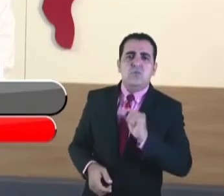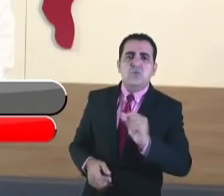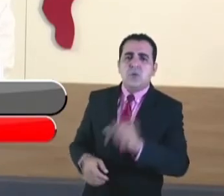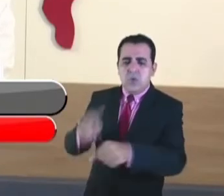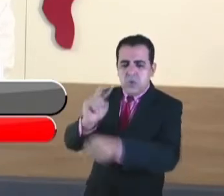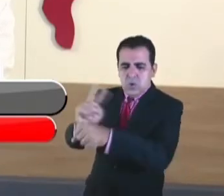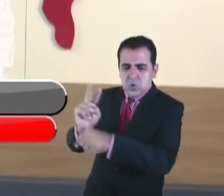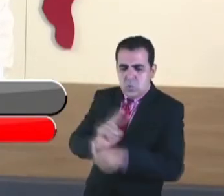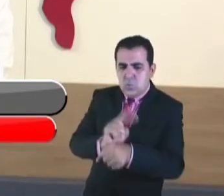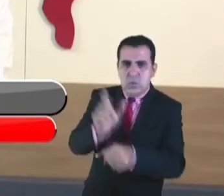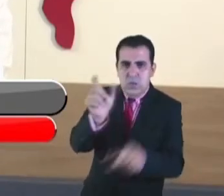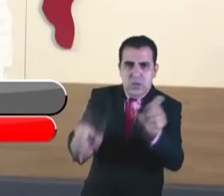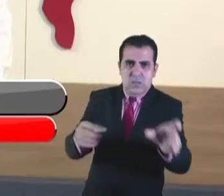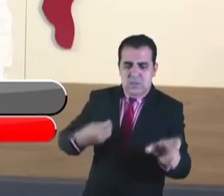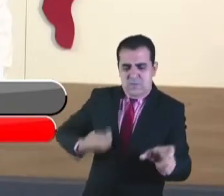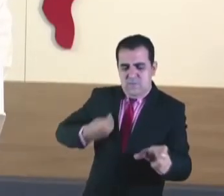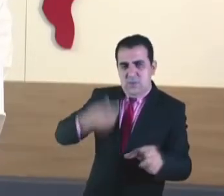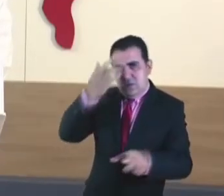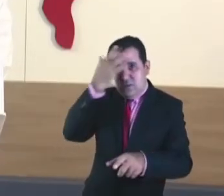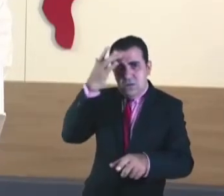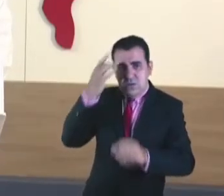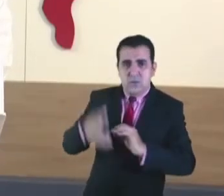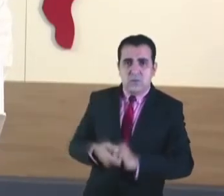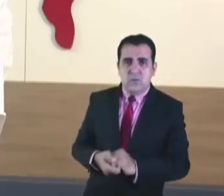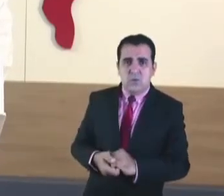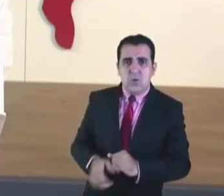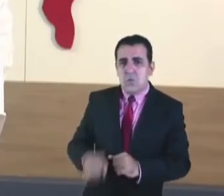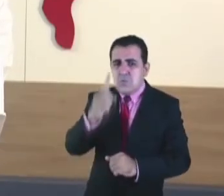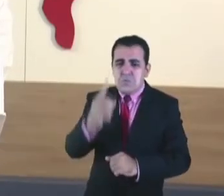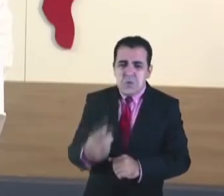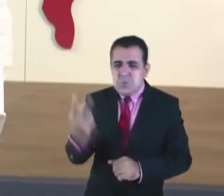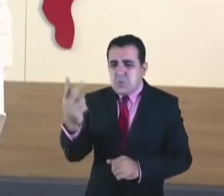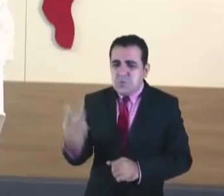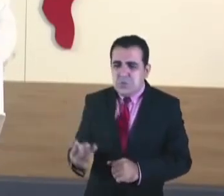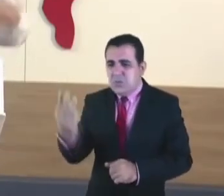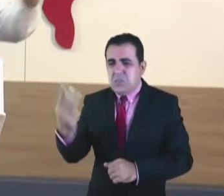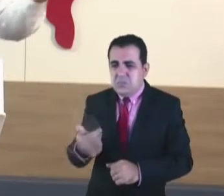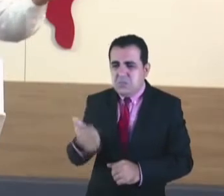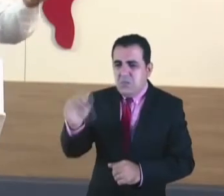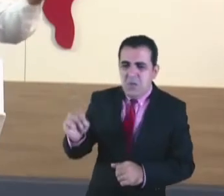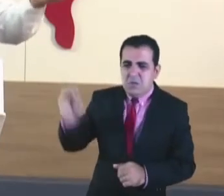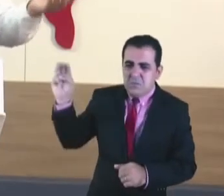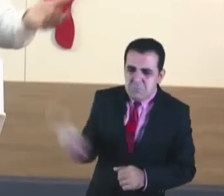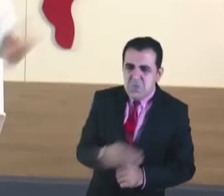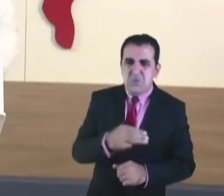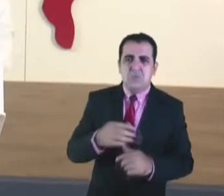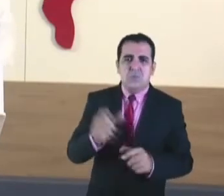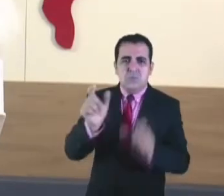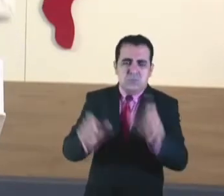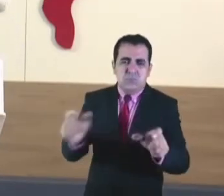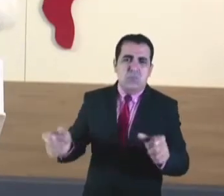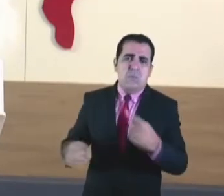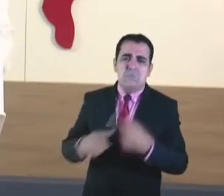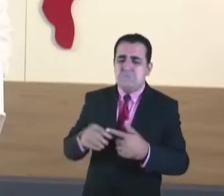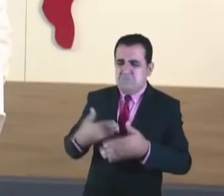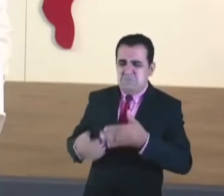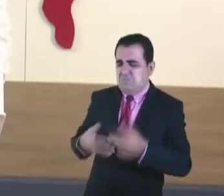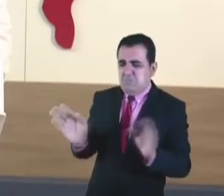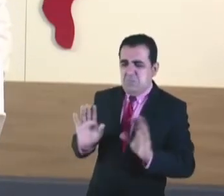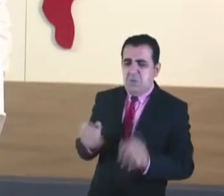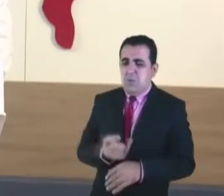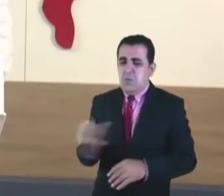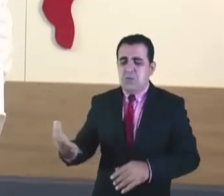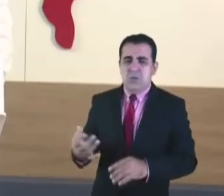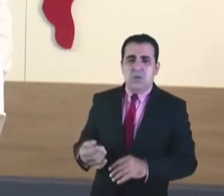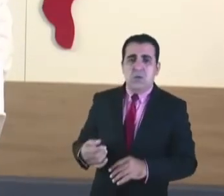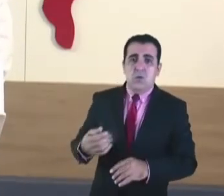que proteger a vida das pessoas. De uma, de duas, de 10, de 100, de 1.000, de milhões de pessoas, pouco importa.